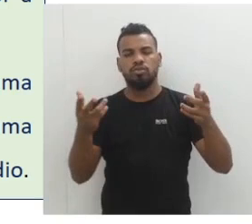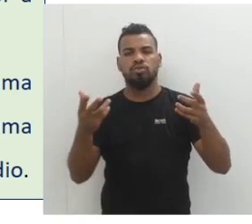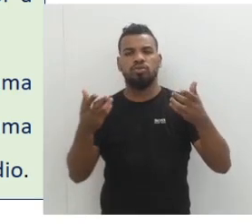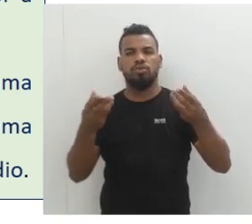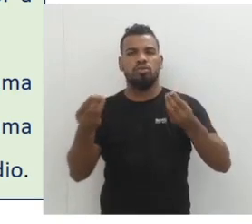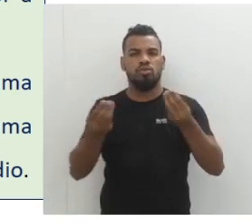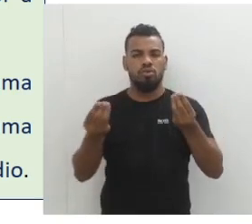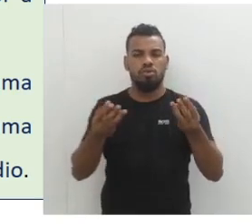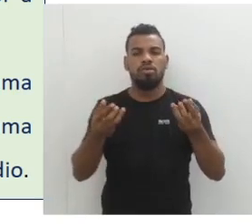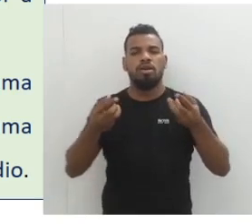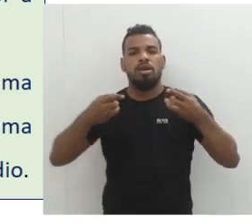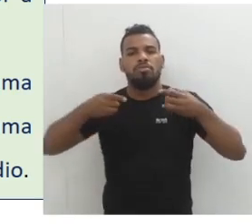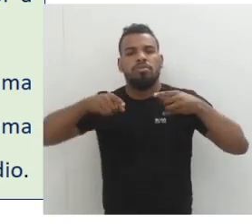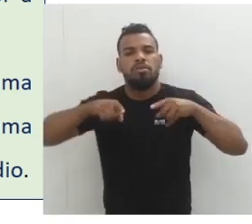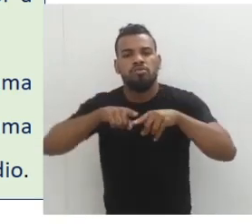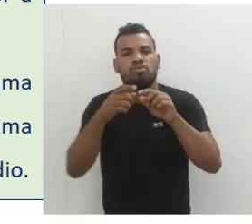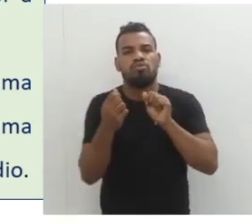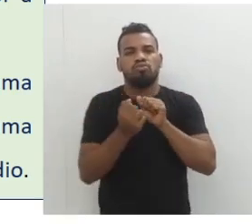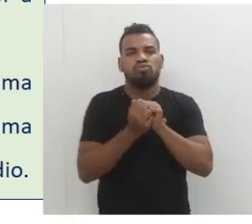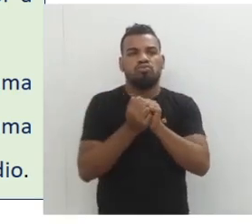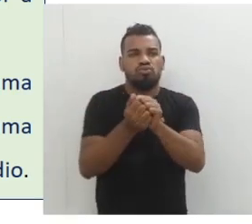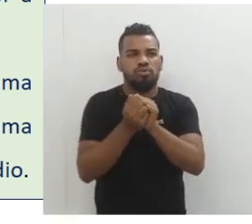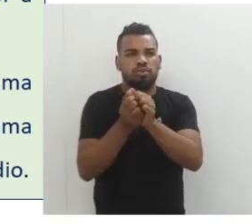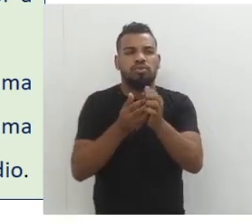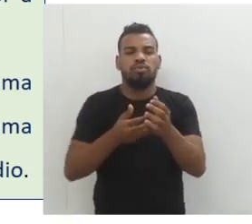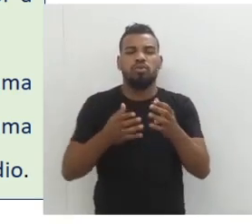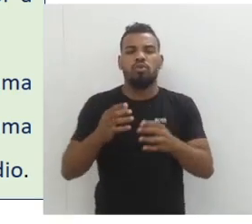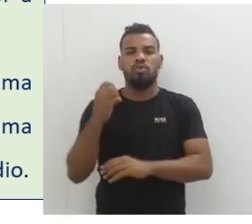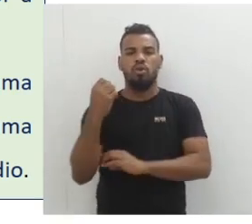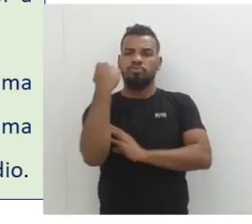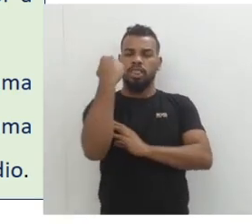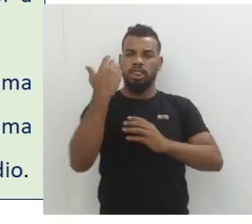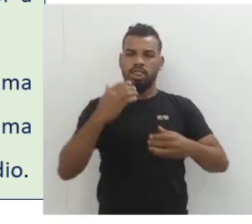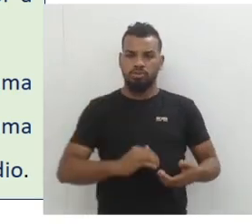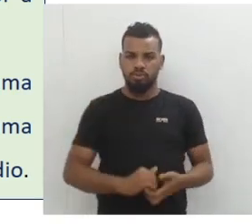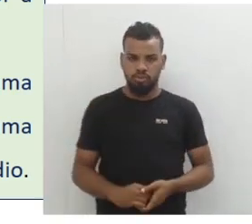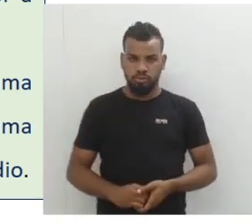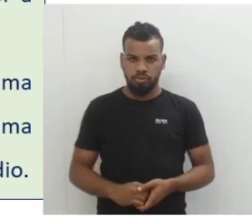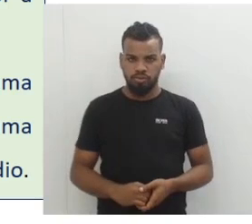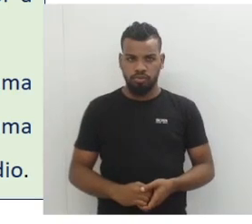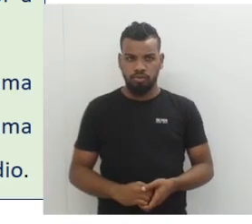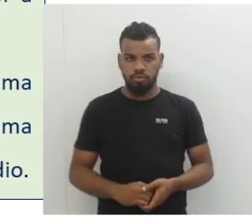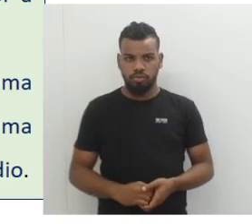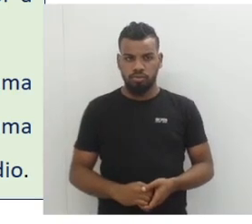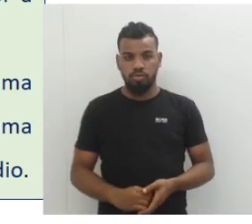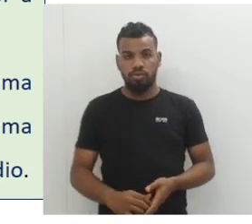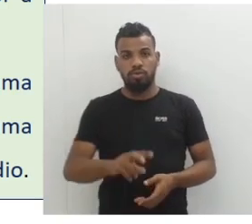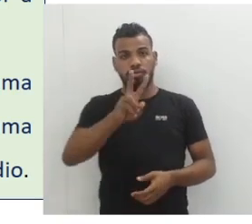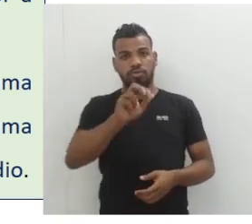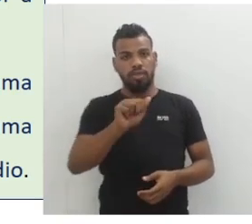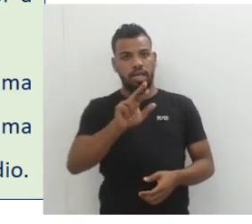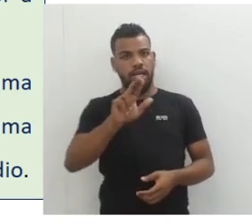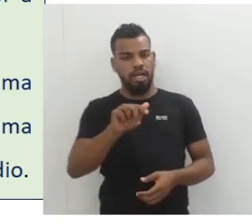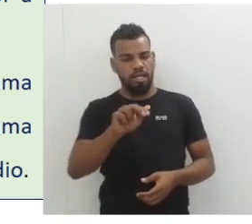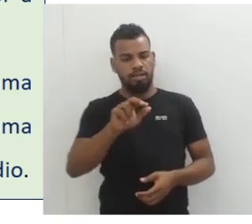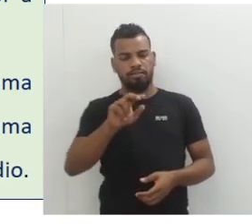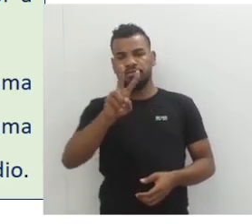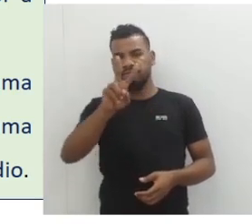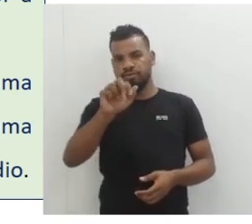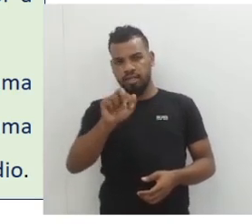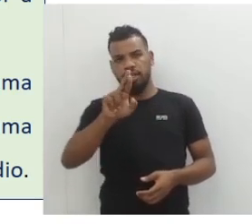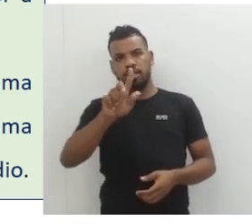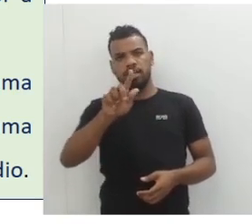como uma aproximação com o comunismo. Vargas, então, muito